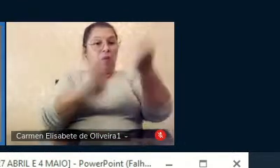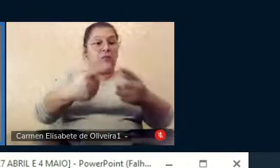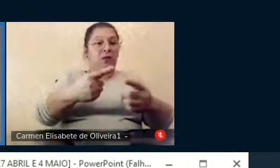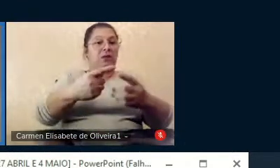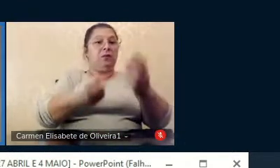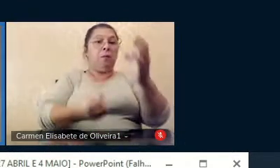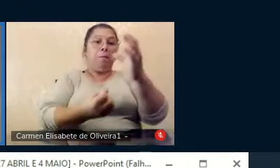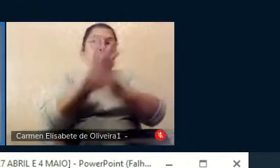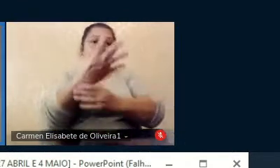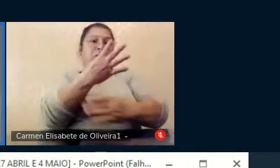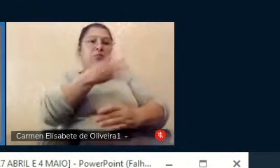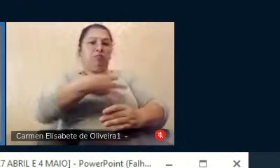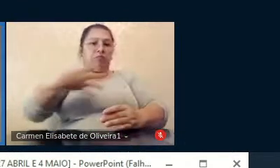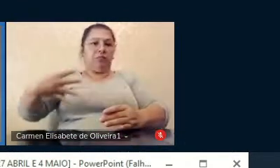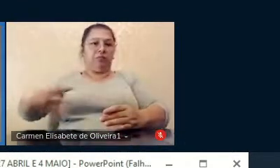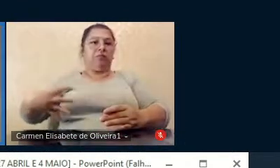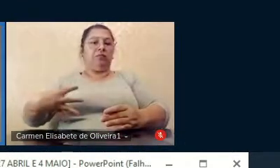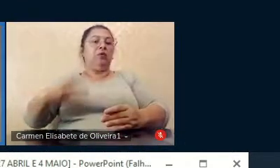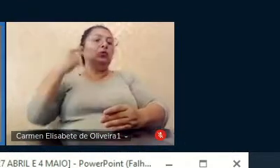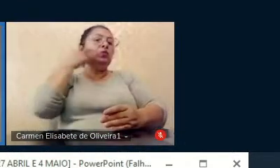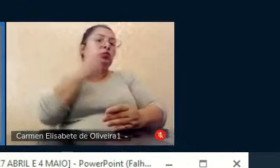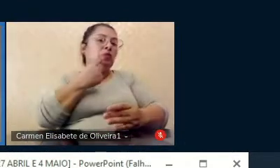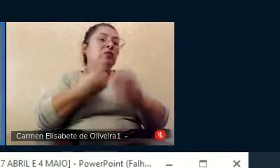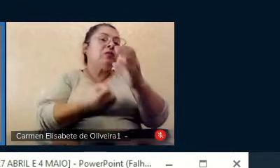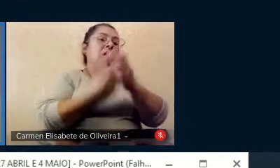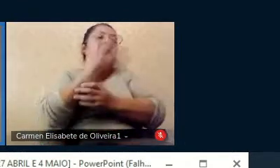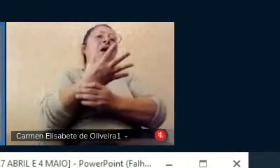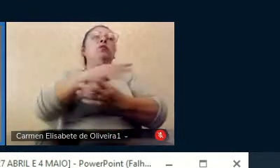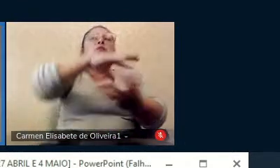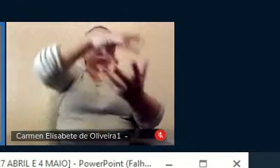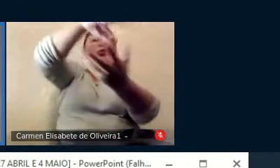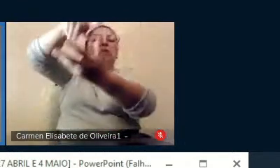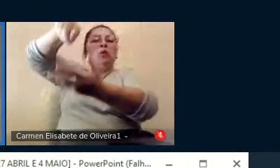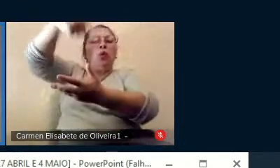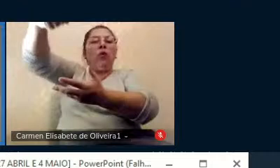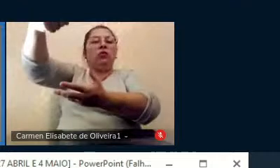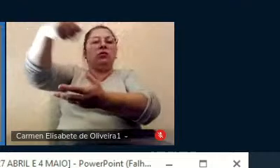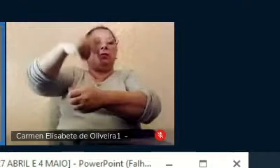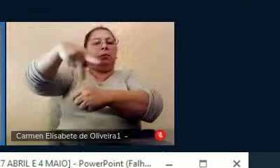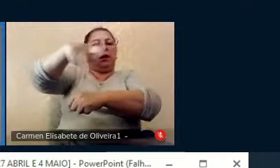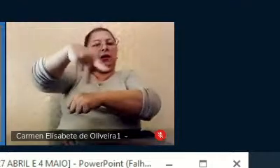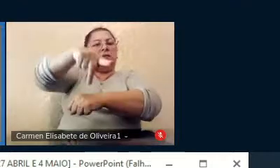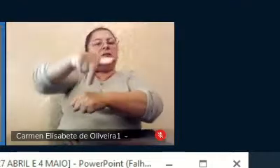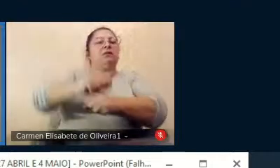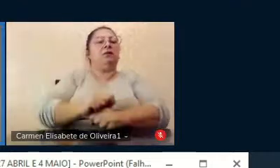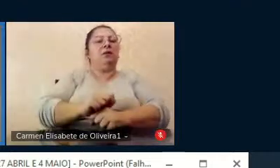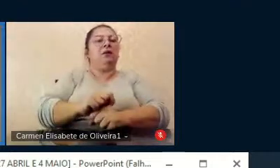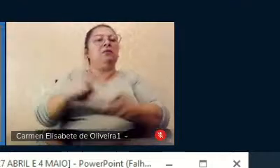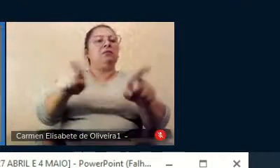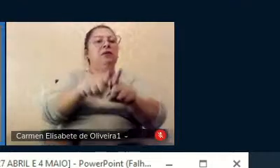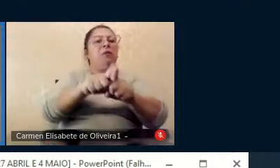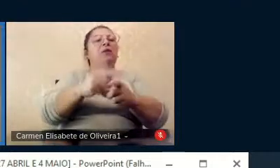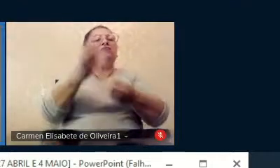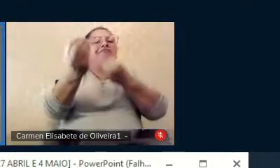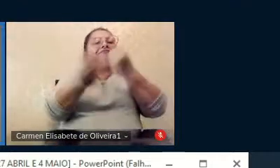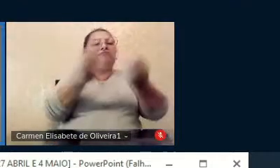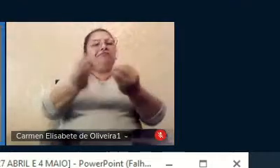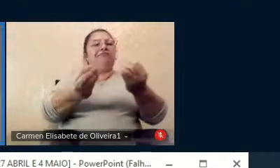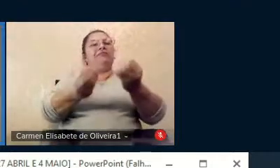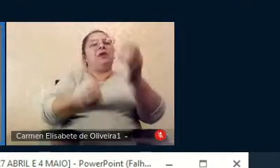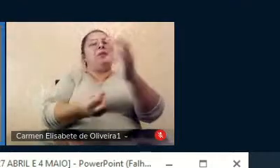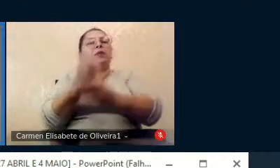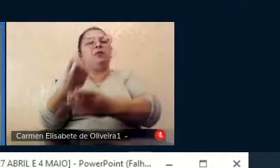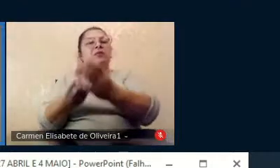haikais produzidas pelos surdos no mundo, né, em outros países. Vamos ver também o panorama das produções